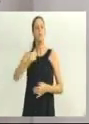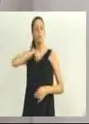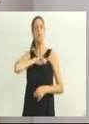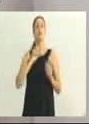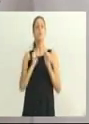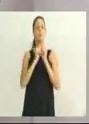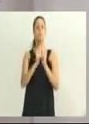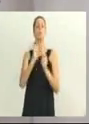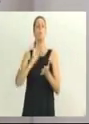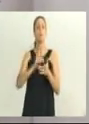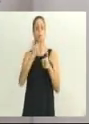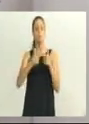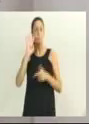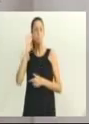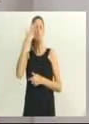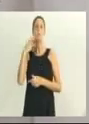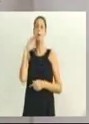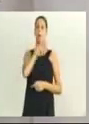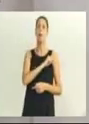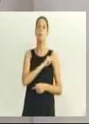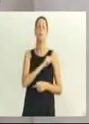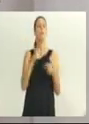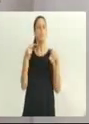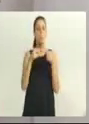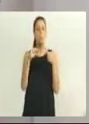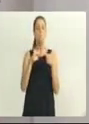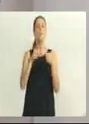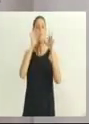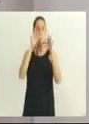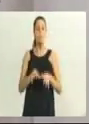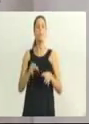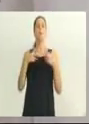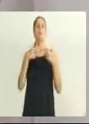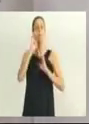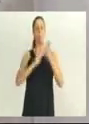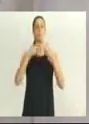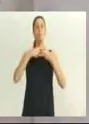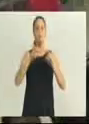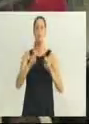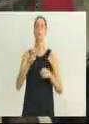uma solução mais rápida e mais adequada para o transporte público da cidade. Obrigado, senhores.